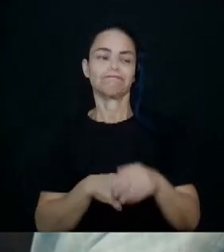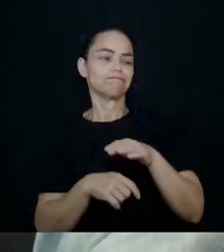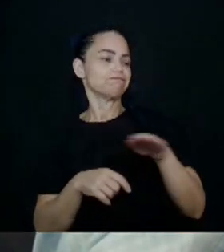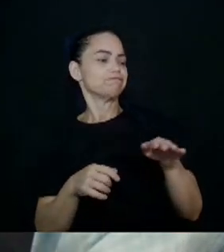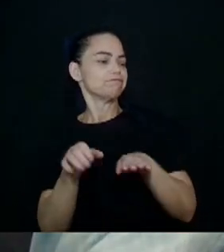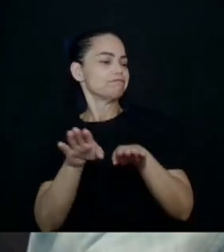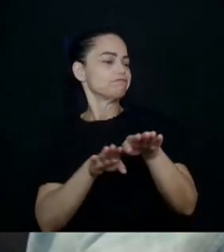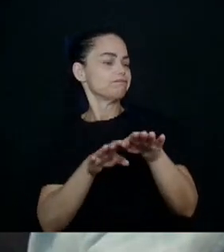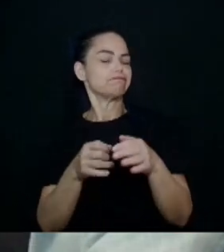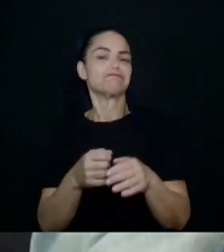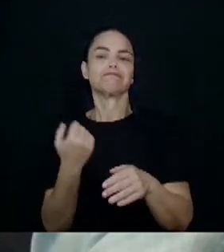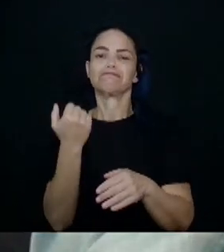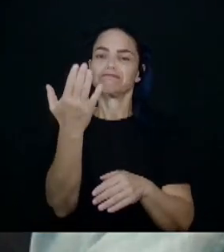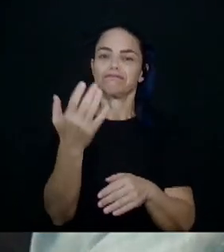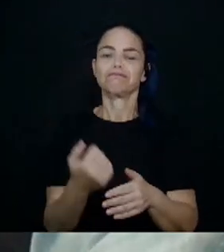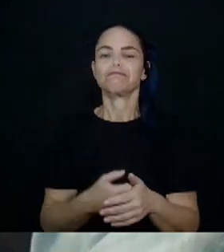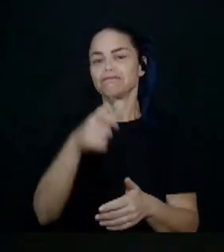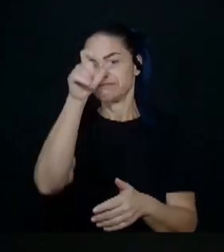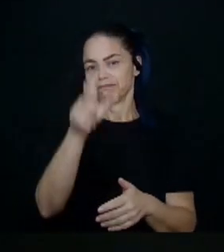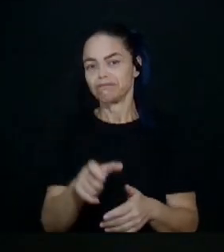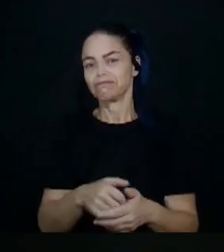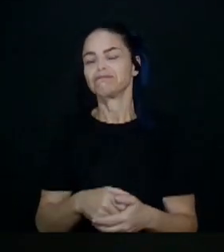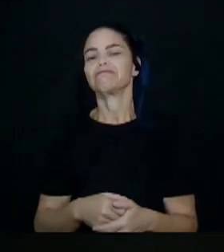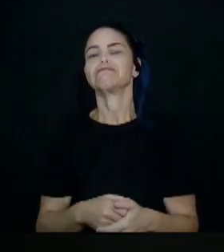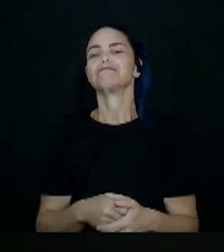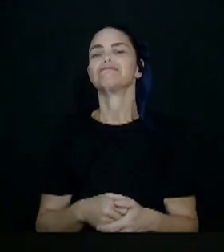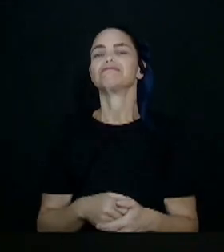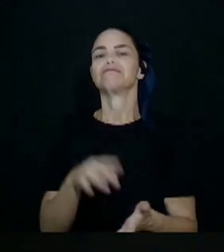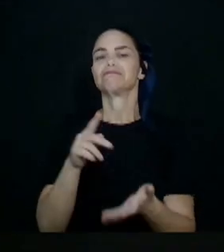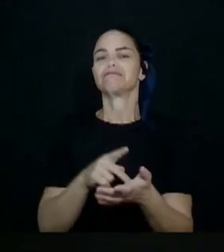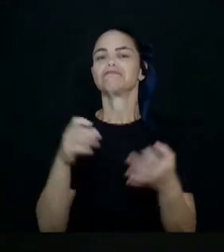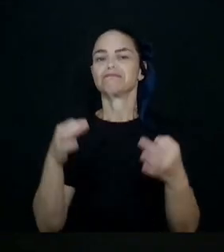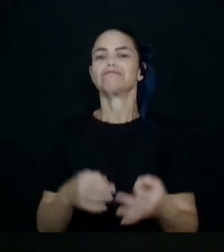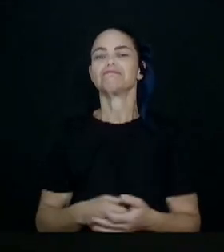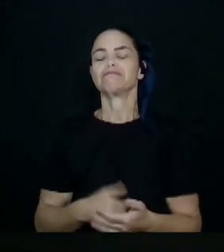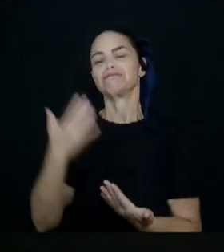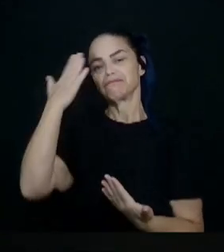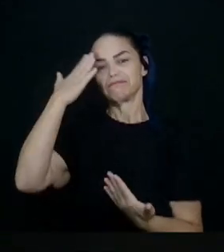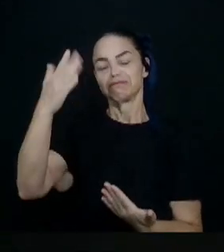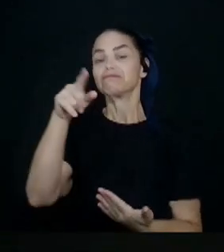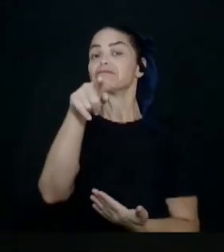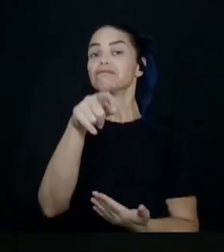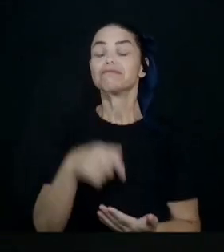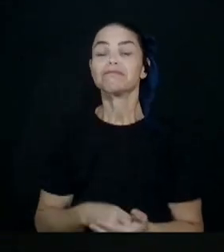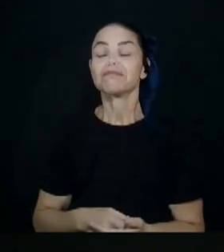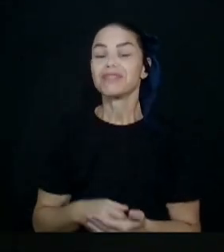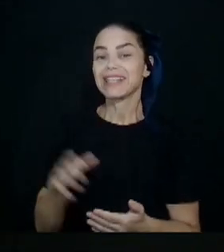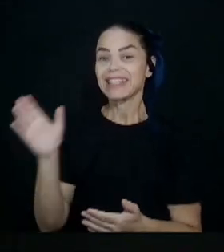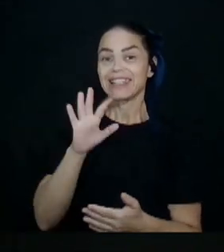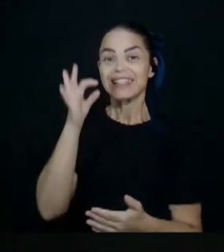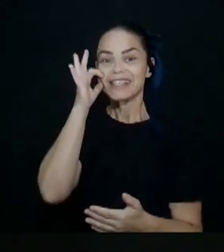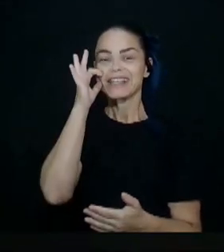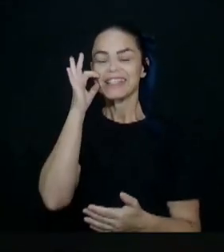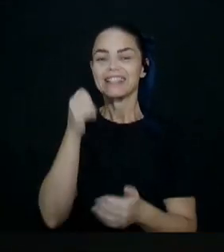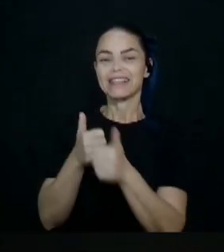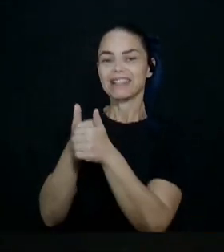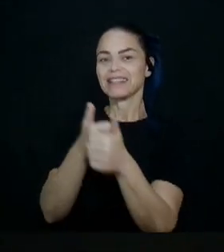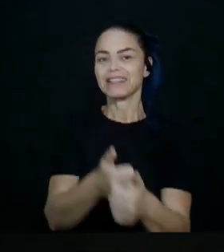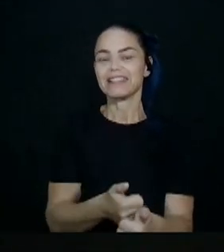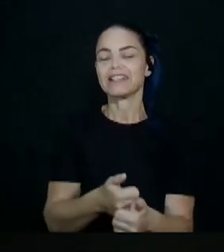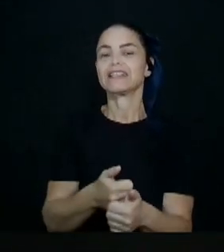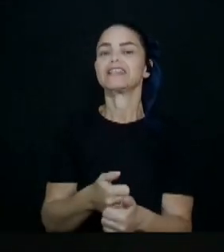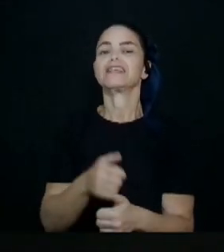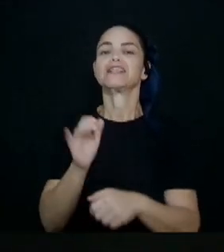sua frente, enfim, é uma pessoa. Exatamente. Gente, agradecendo você pela audiência, pela sua companhia. O programa está no